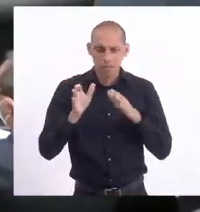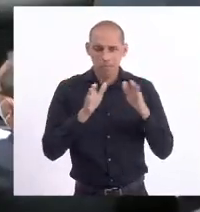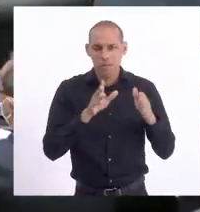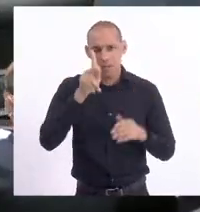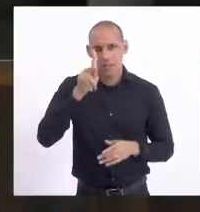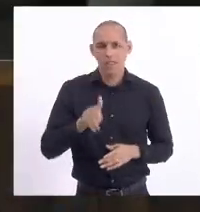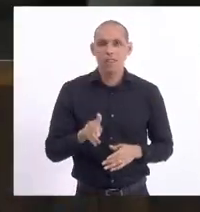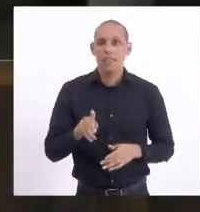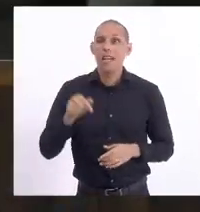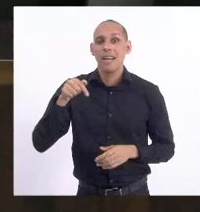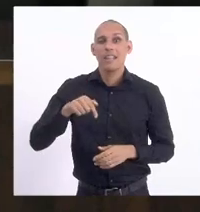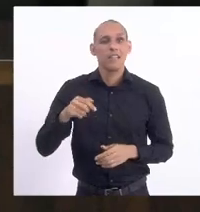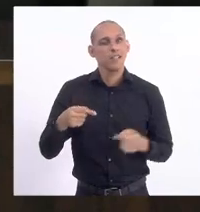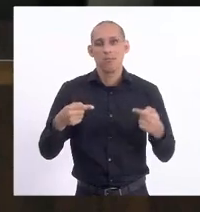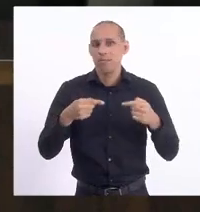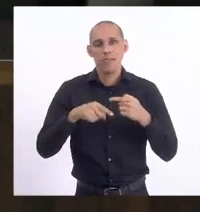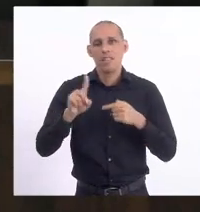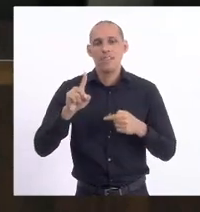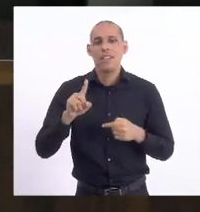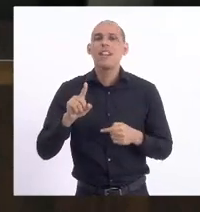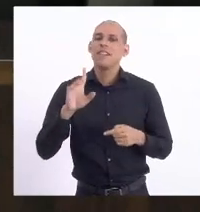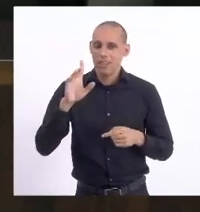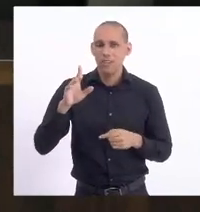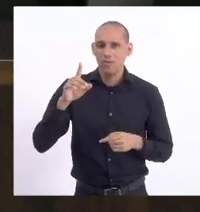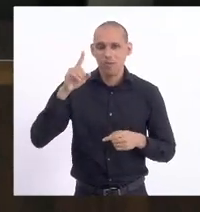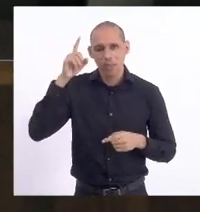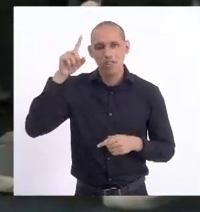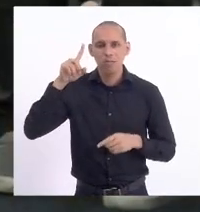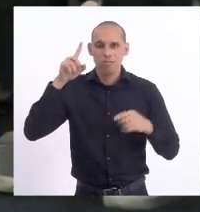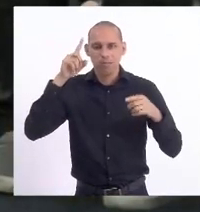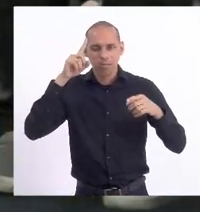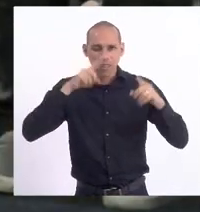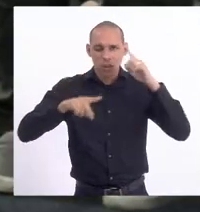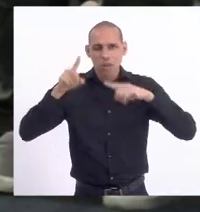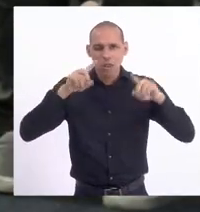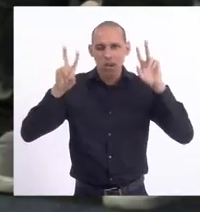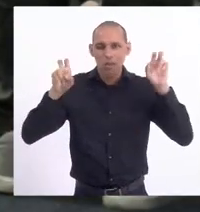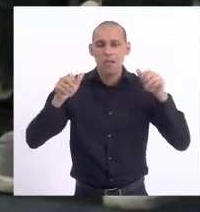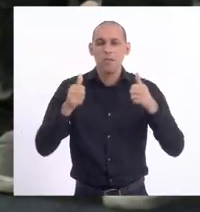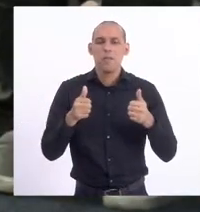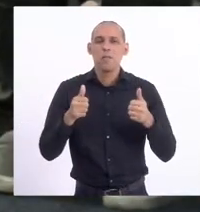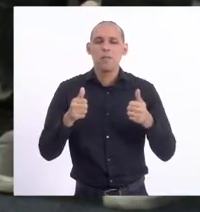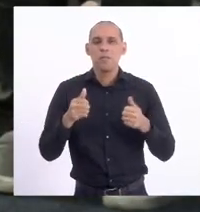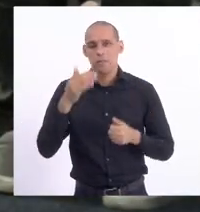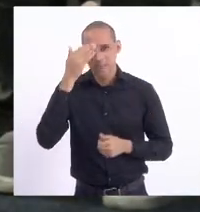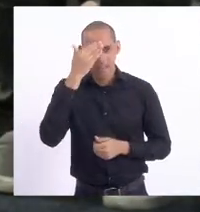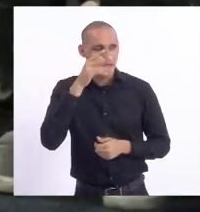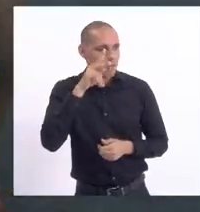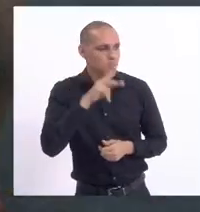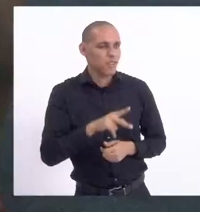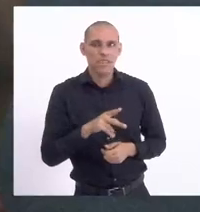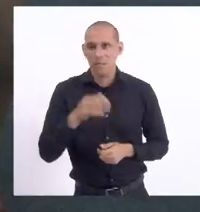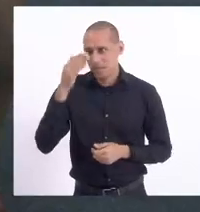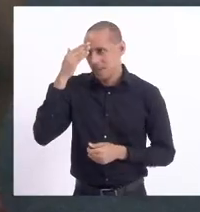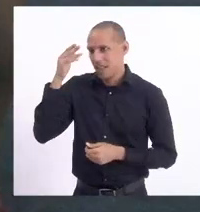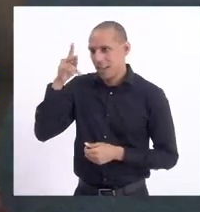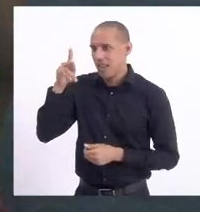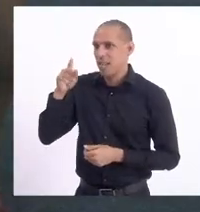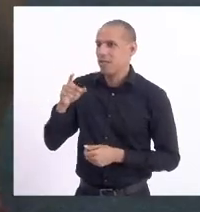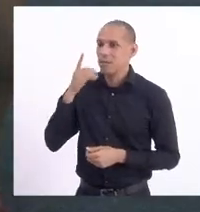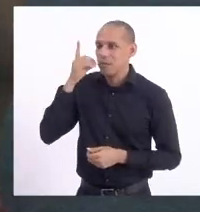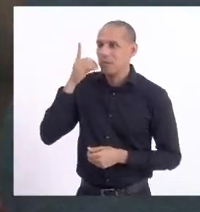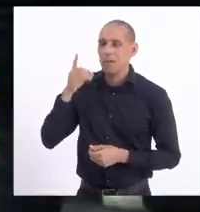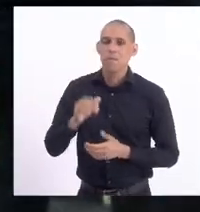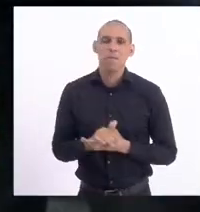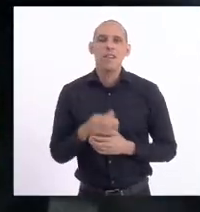presidente. Aqui não cabe a parte, é questão de ordem. Não é questão de ordem, só para continuar e responder a deputada. Okay. Obrigado, presidente. Obrigado, deputada Rosane. Eu